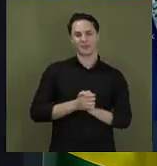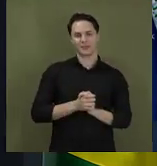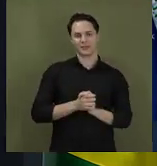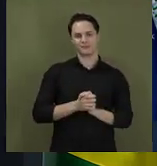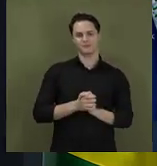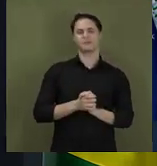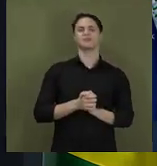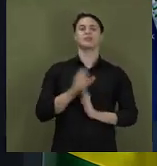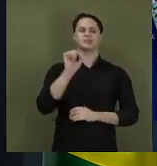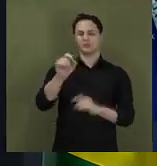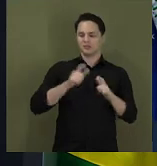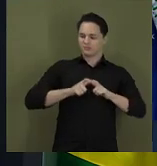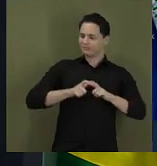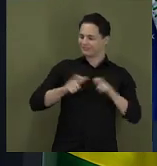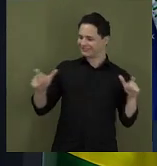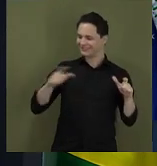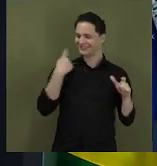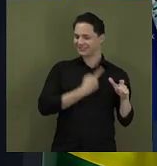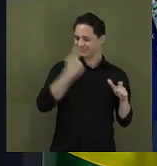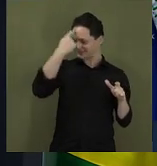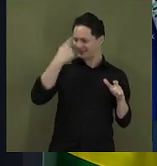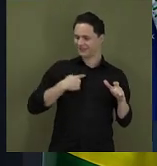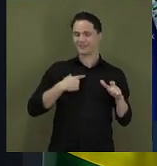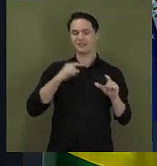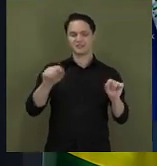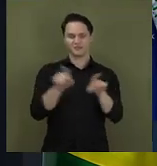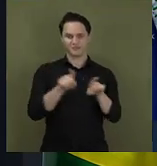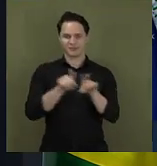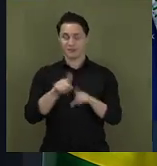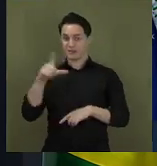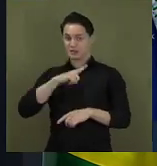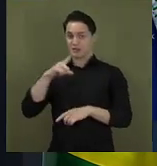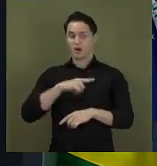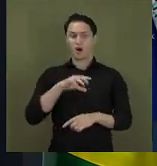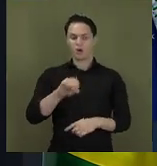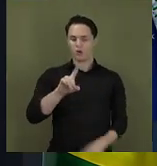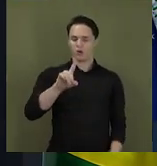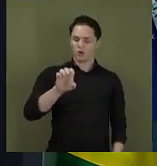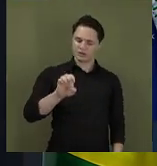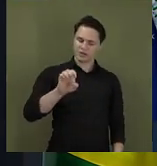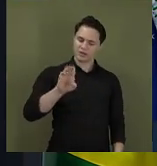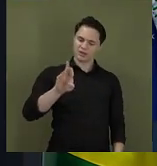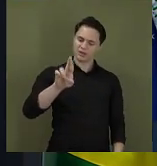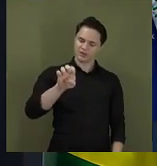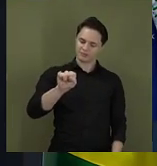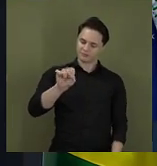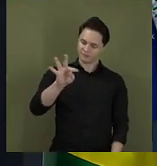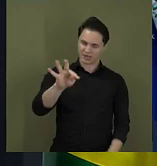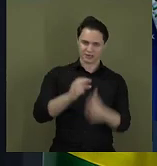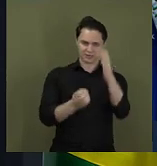tão volumoso que uma das maiores empresas do país, a Odebrecht, precisou criar um